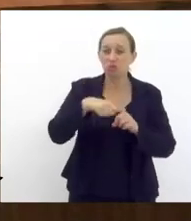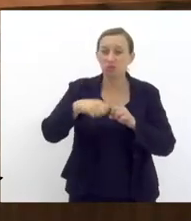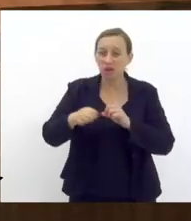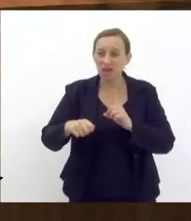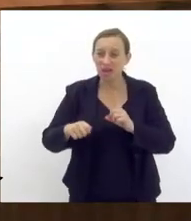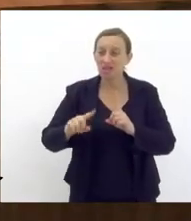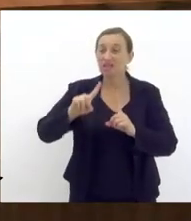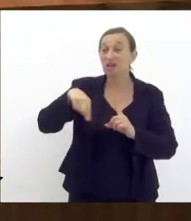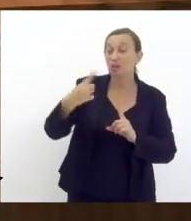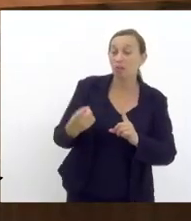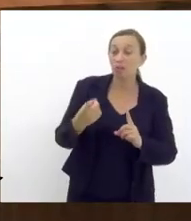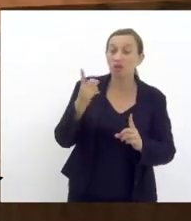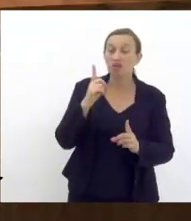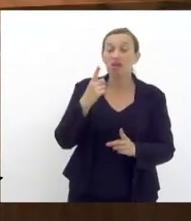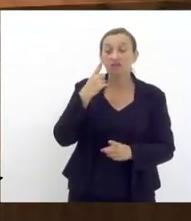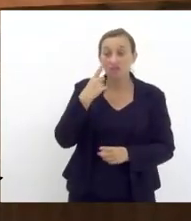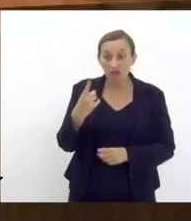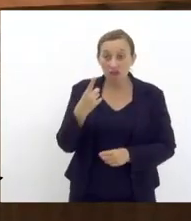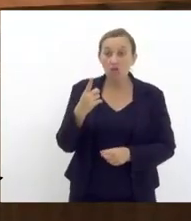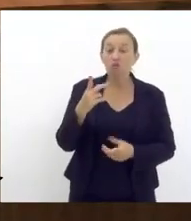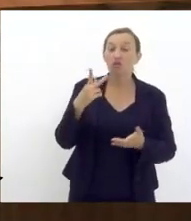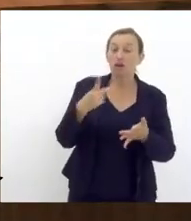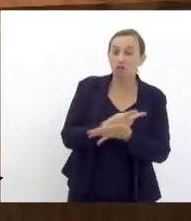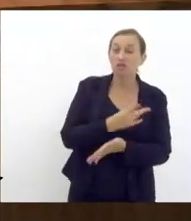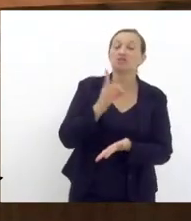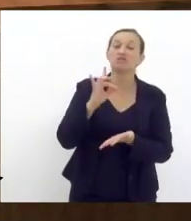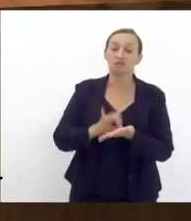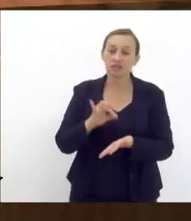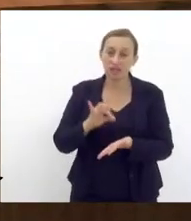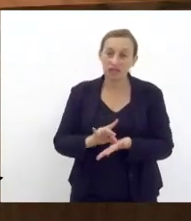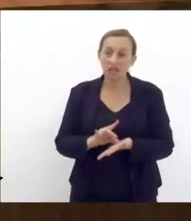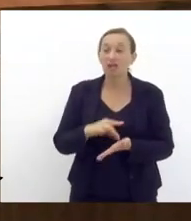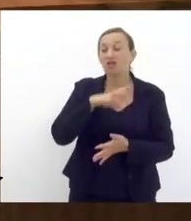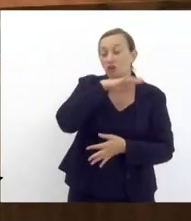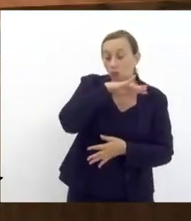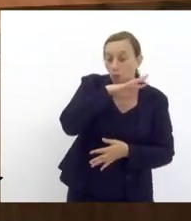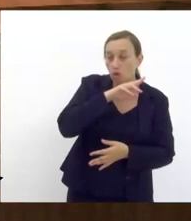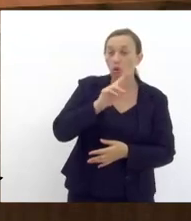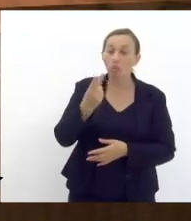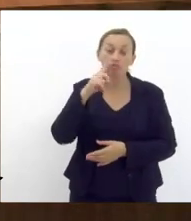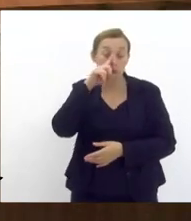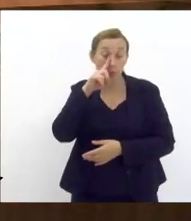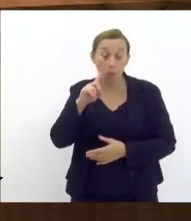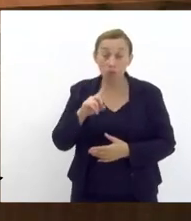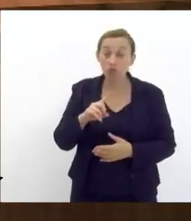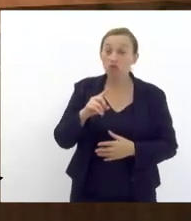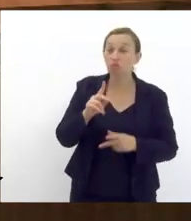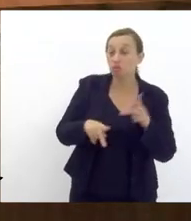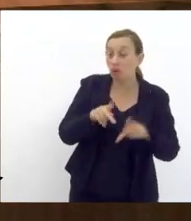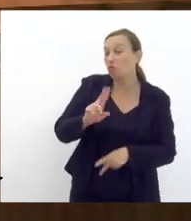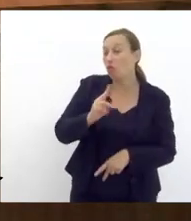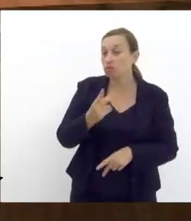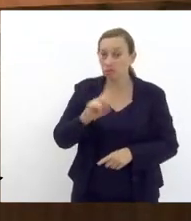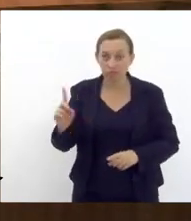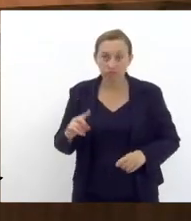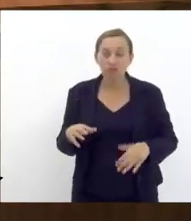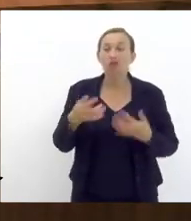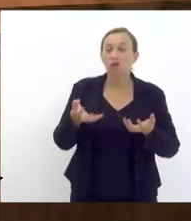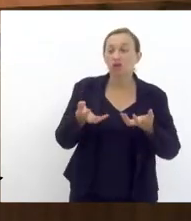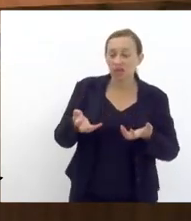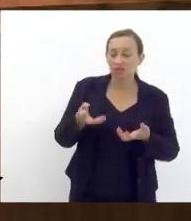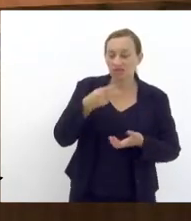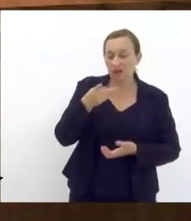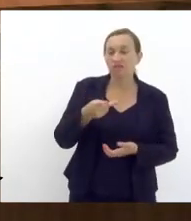a gente descobrir gravidade eu não teve gravidade se foi contaminante ou não foi se foi perigoso para a população ou não Então queria